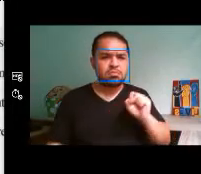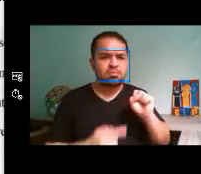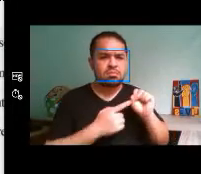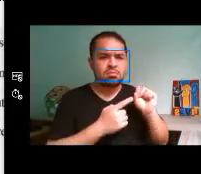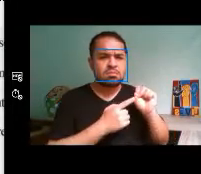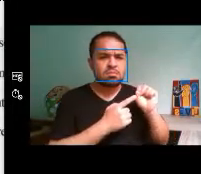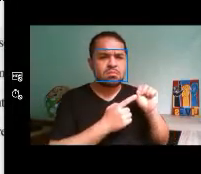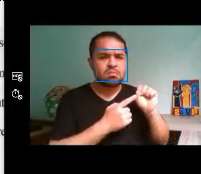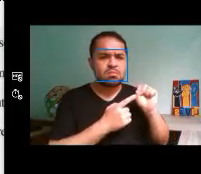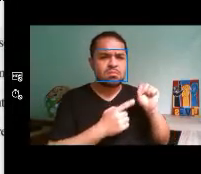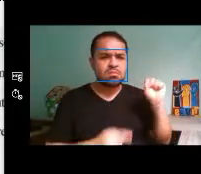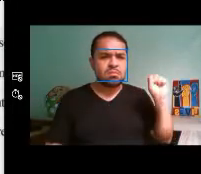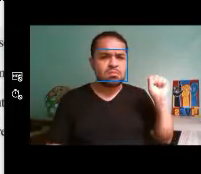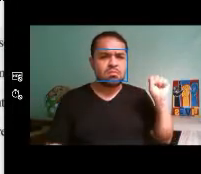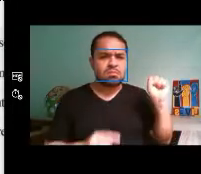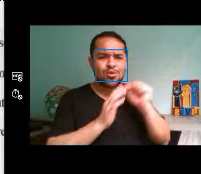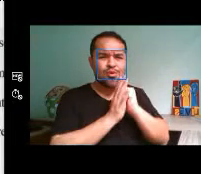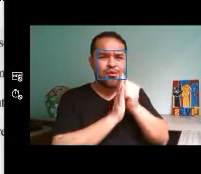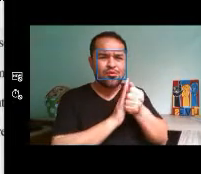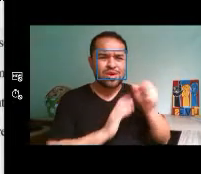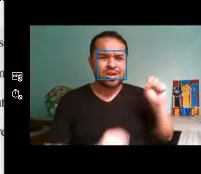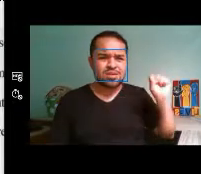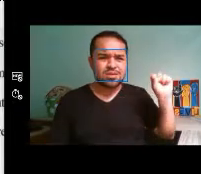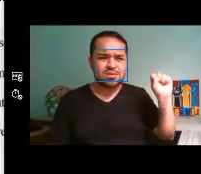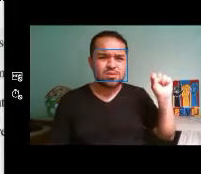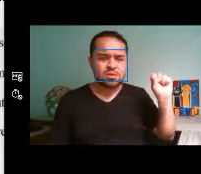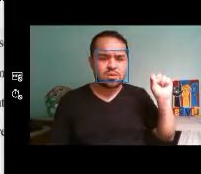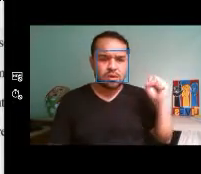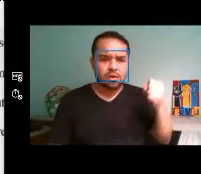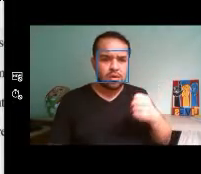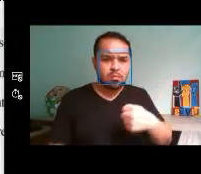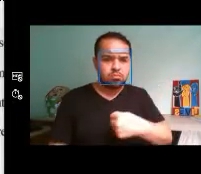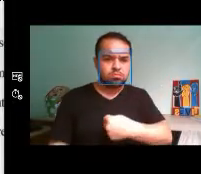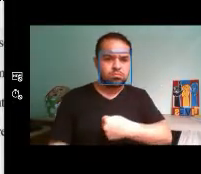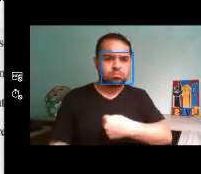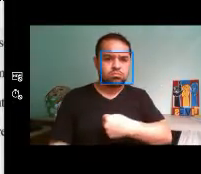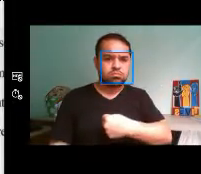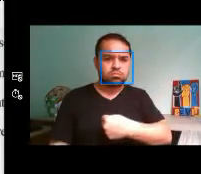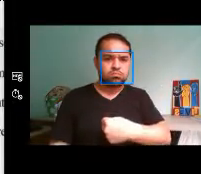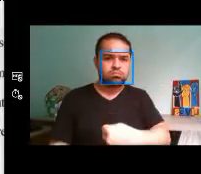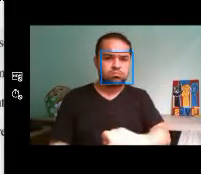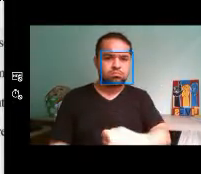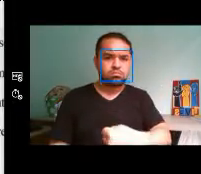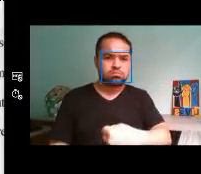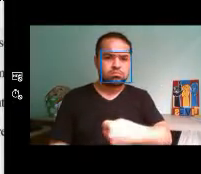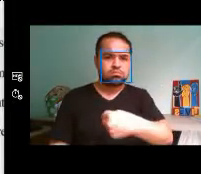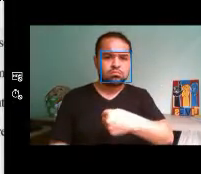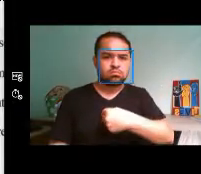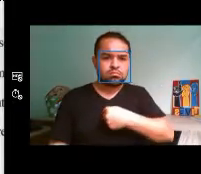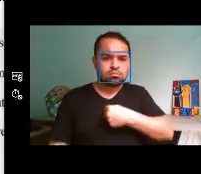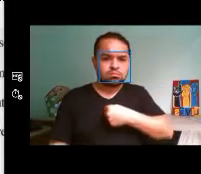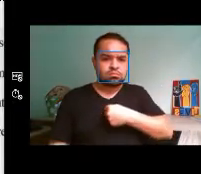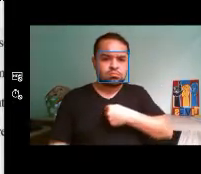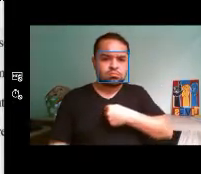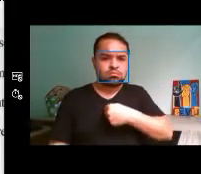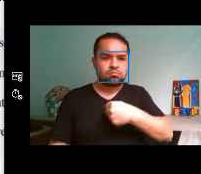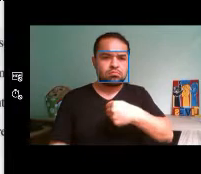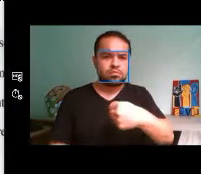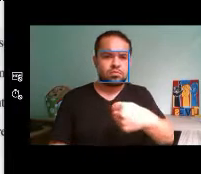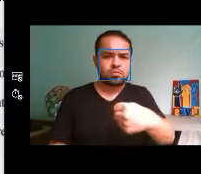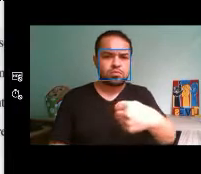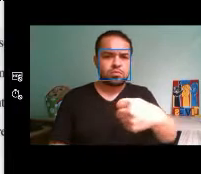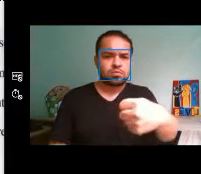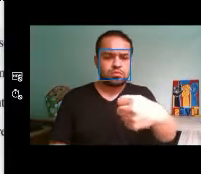localização. A configuração é essa, a localização é essa. Mas que parte